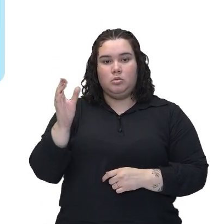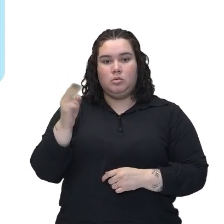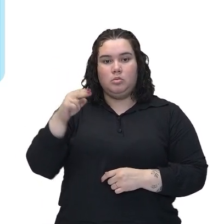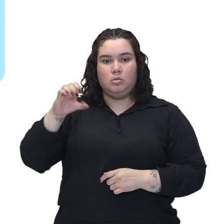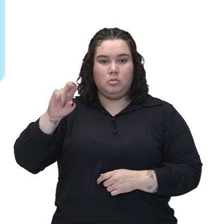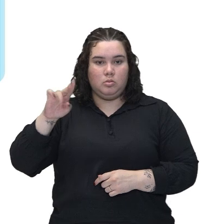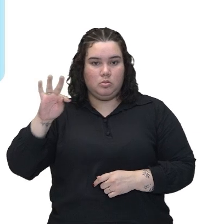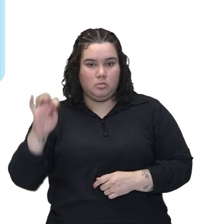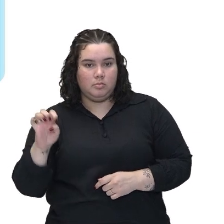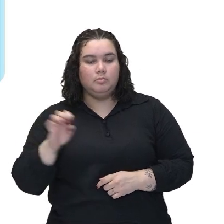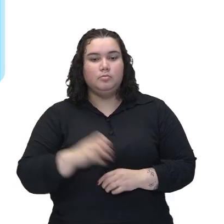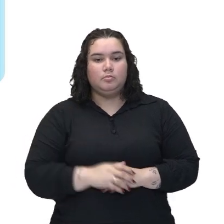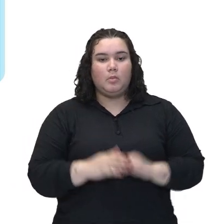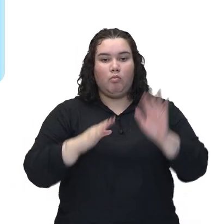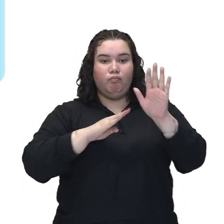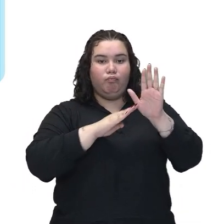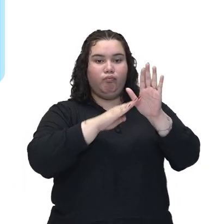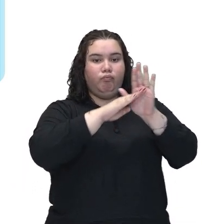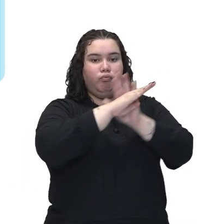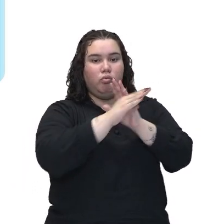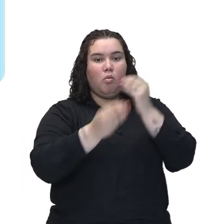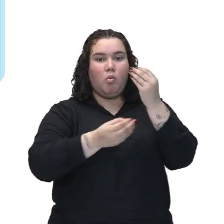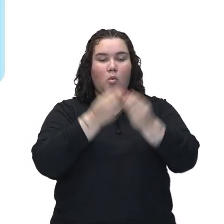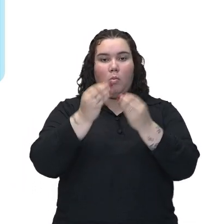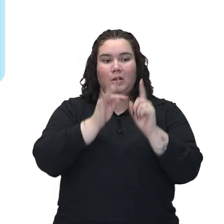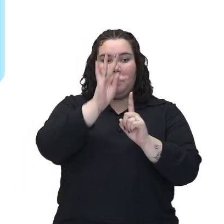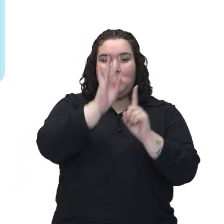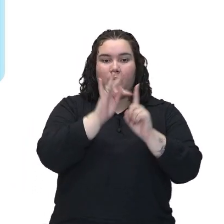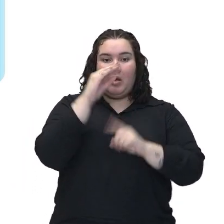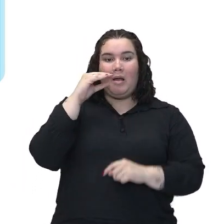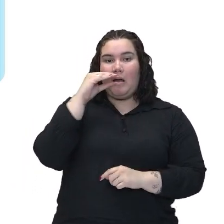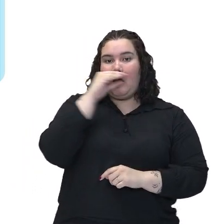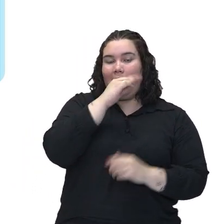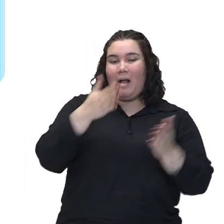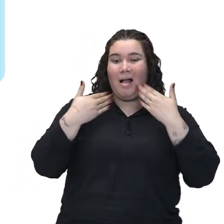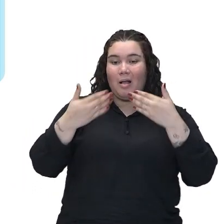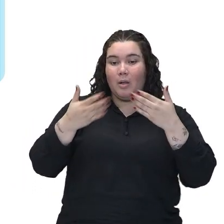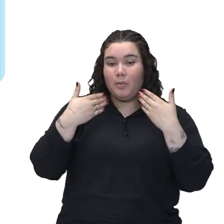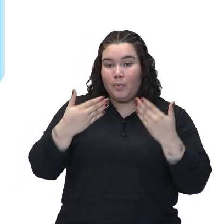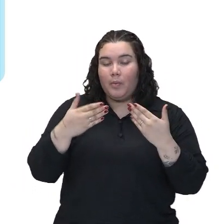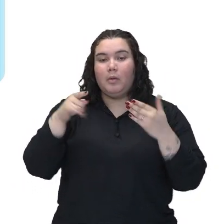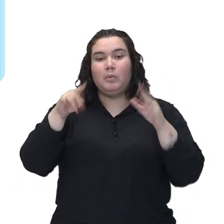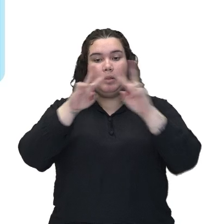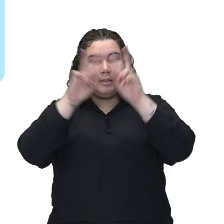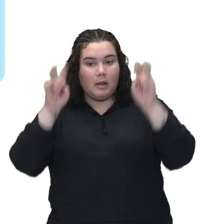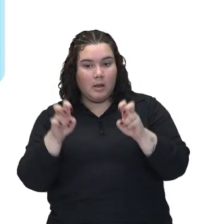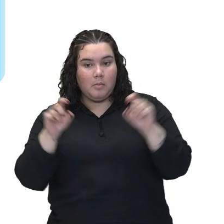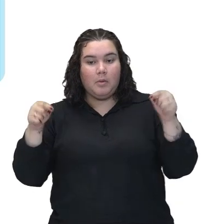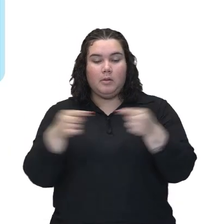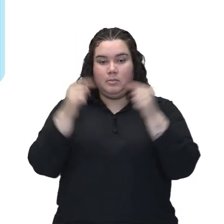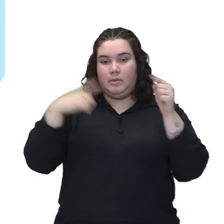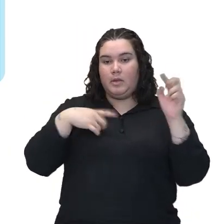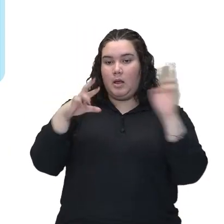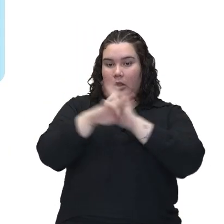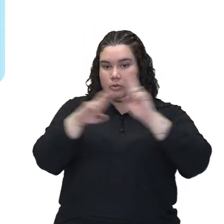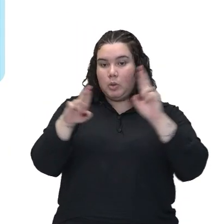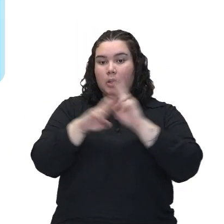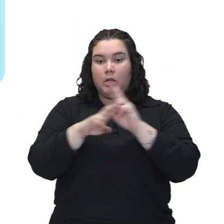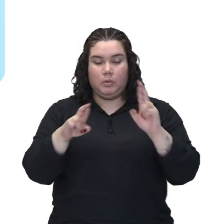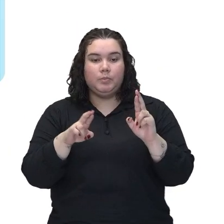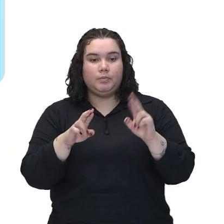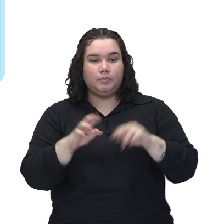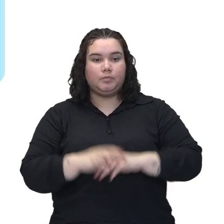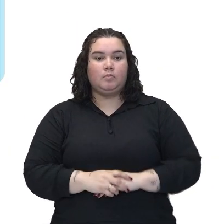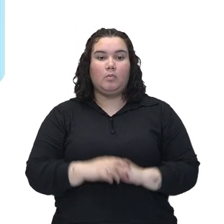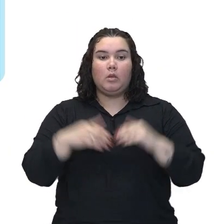temas abordados no podcast. Bem interessante, né? O formato do podcast tentando buscar a divulgação da ciência. Então aí, o